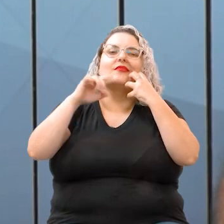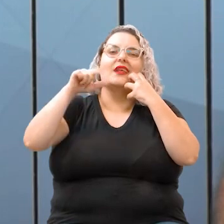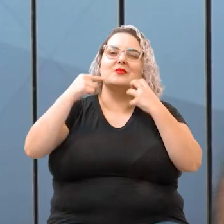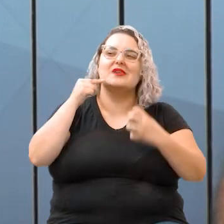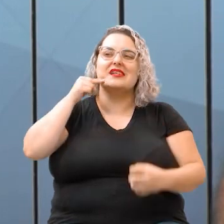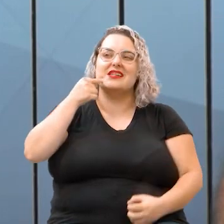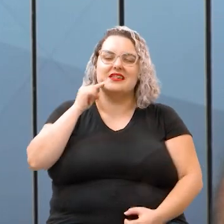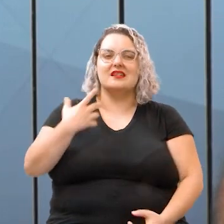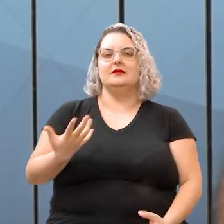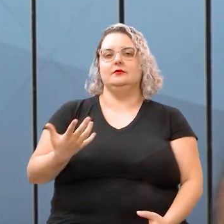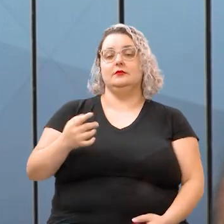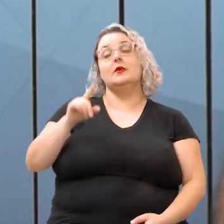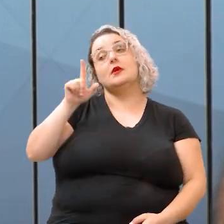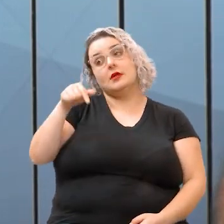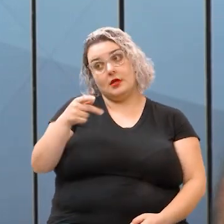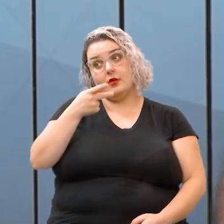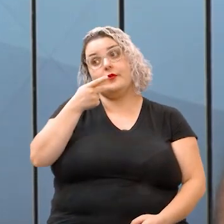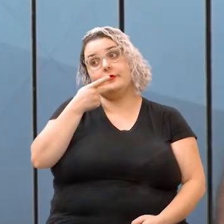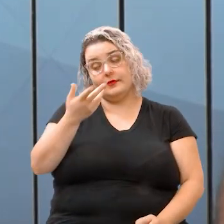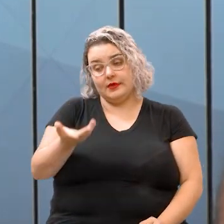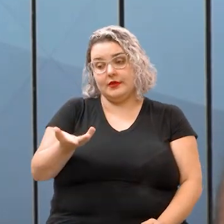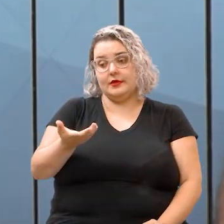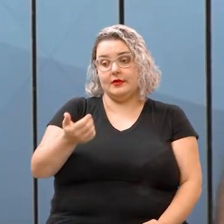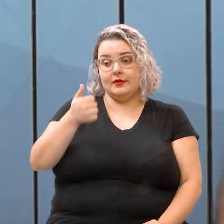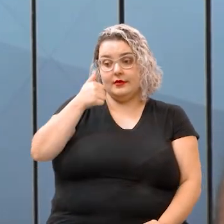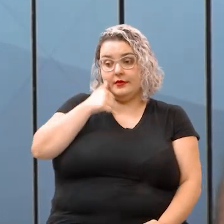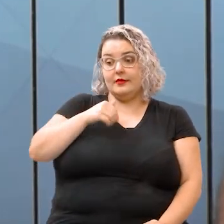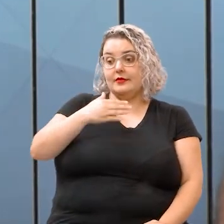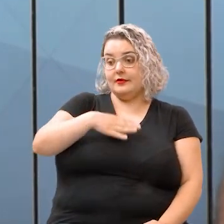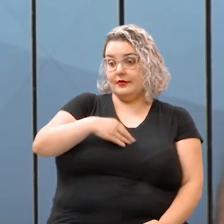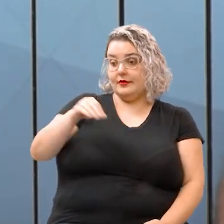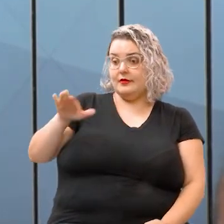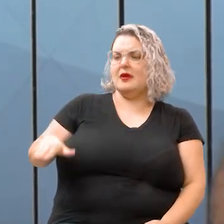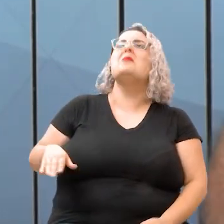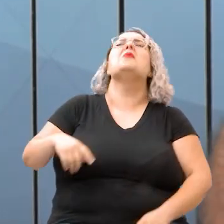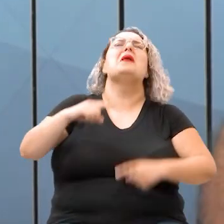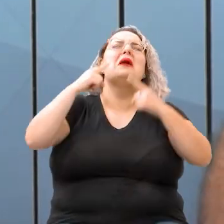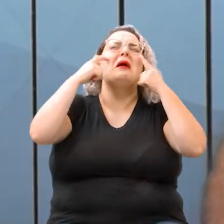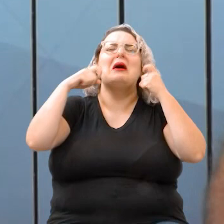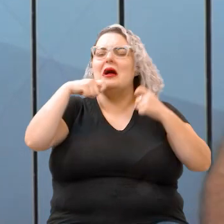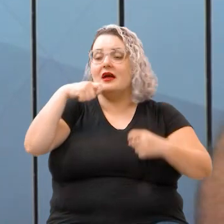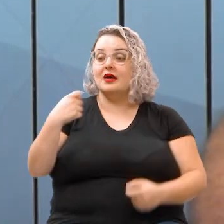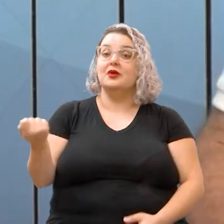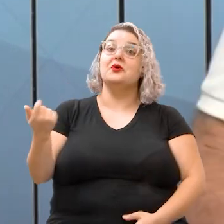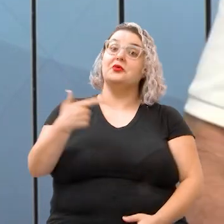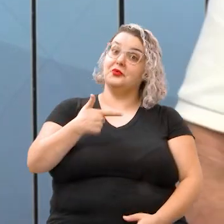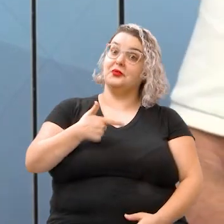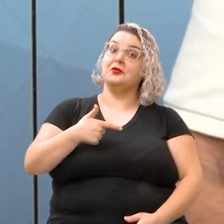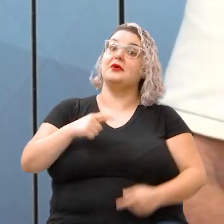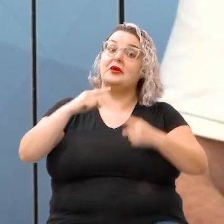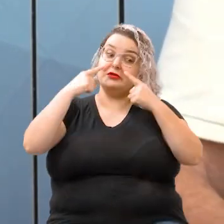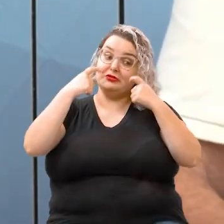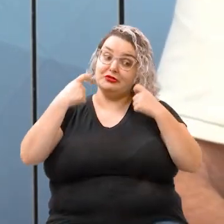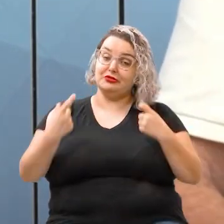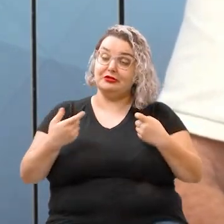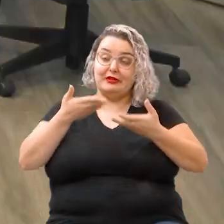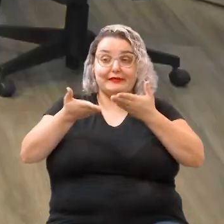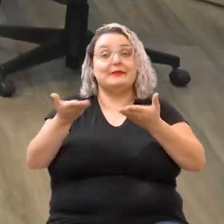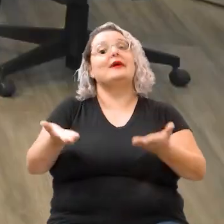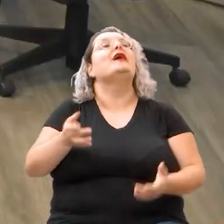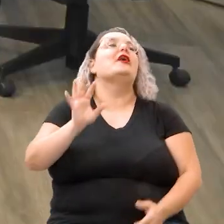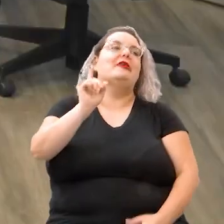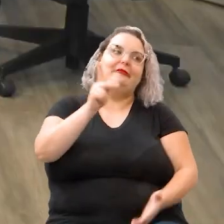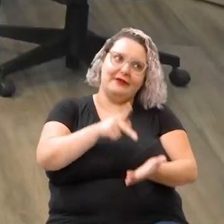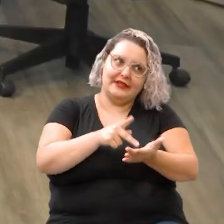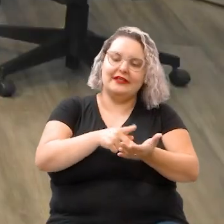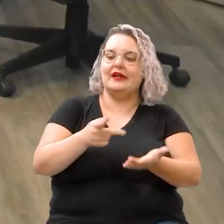cárie. E aí é aquilo que eu falo, né? Eu falo para minha filhinha isso, pode chorar para escovar, é melhor do que chorar para tratar. É verdade. Então daí